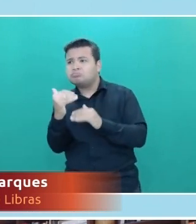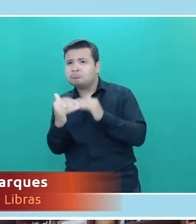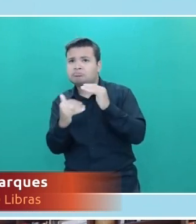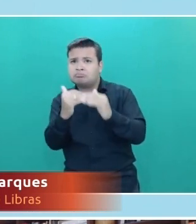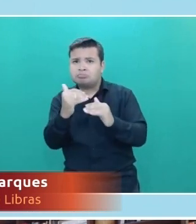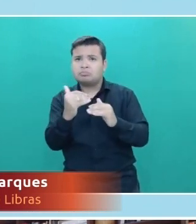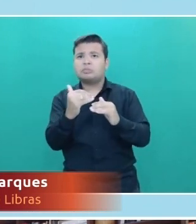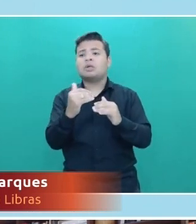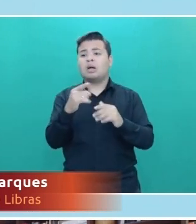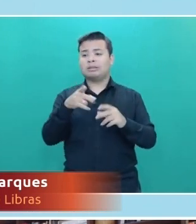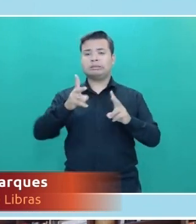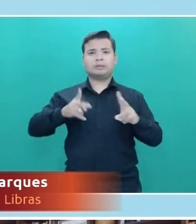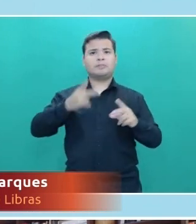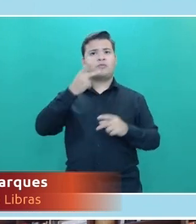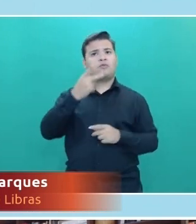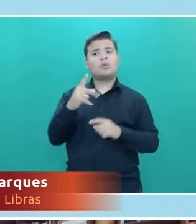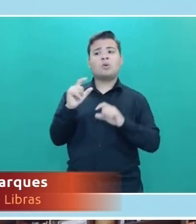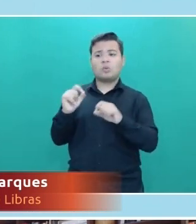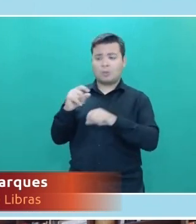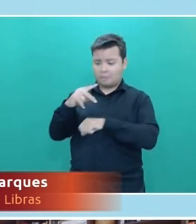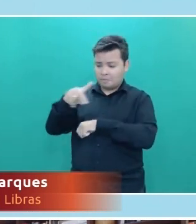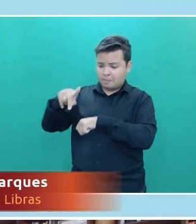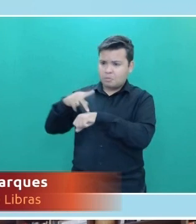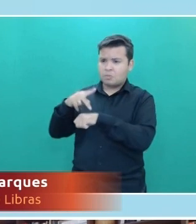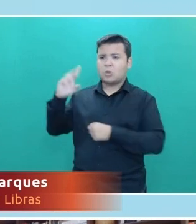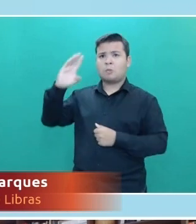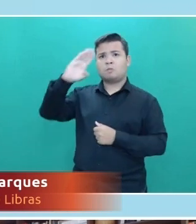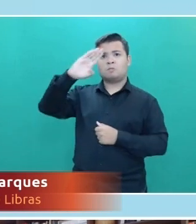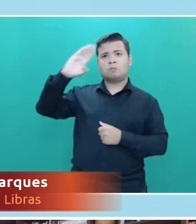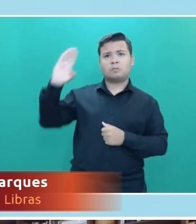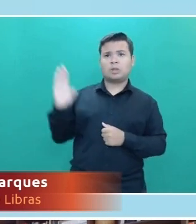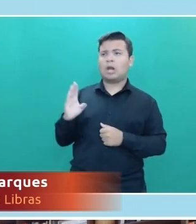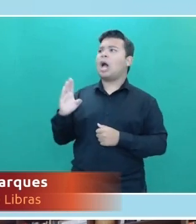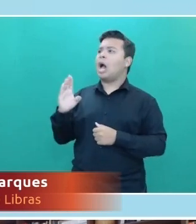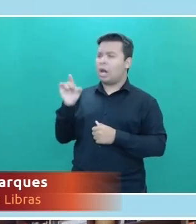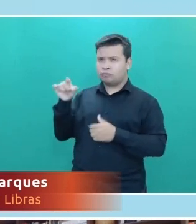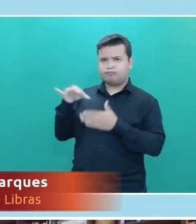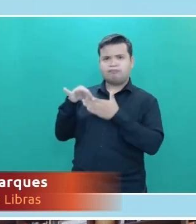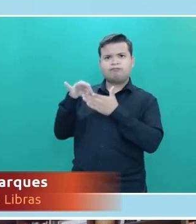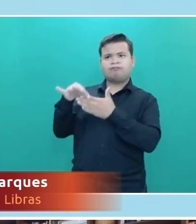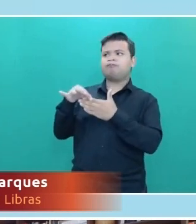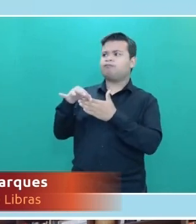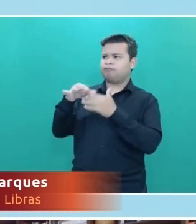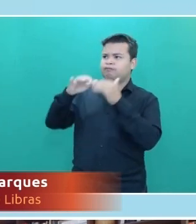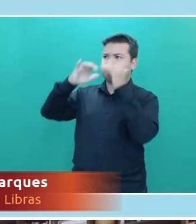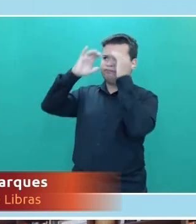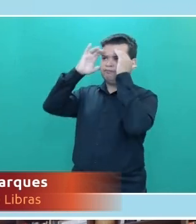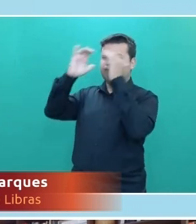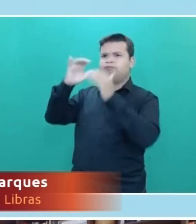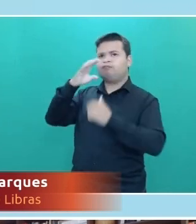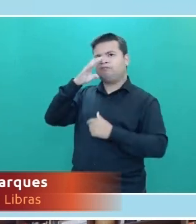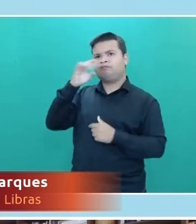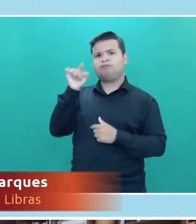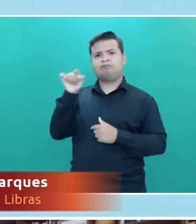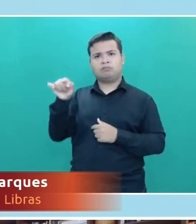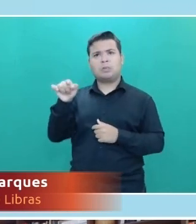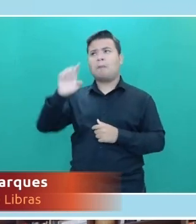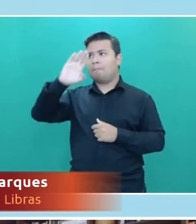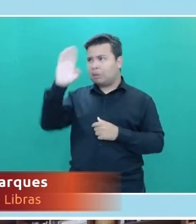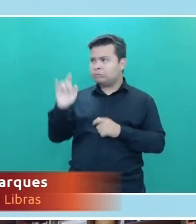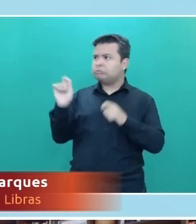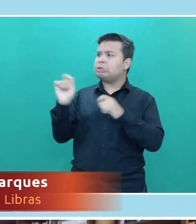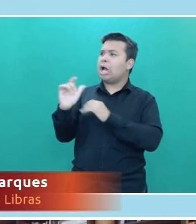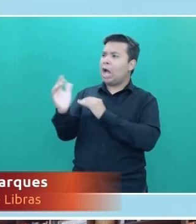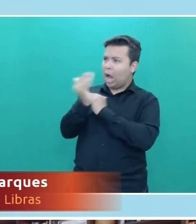vão informar que o Brasil é uma liderança, o Brasil tem muito a compartilhar